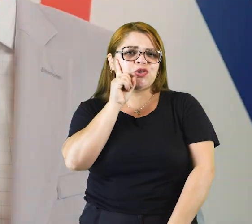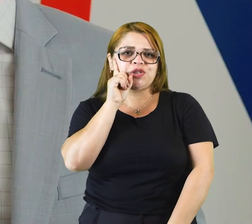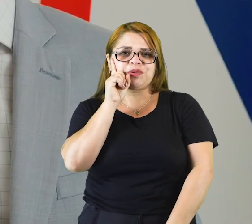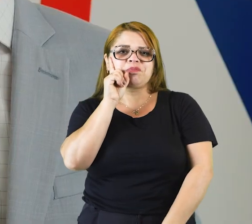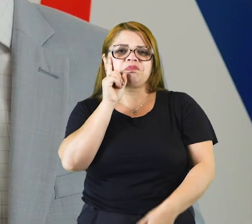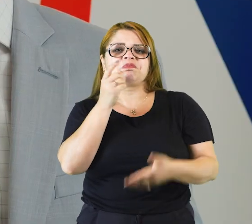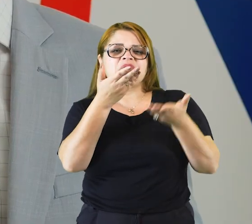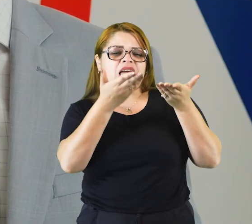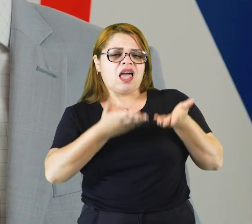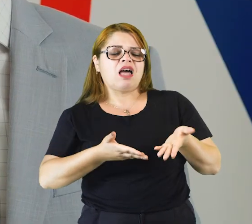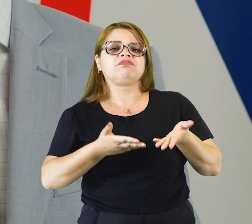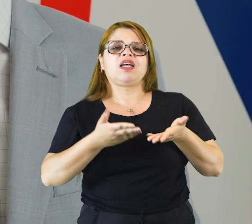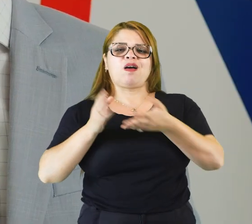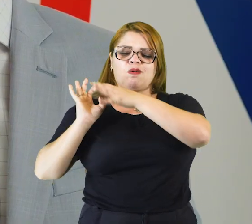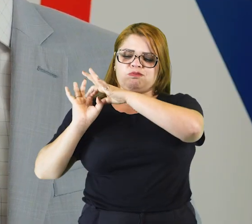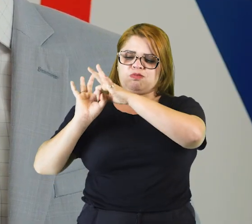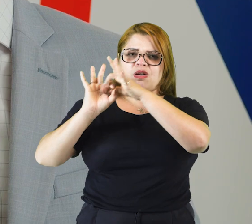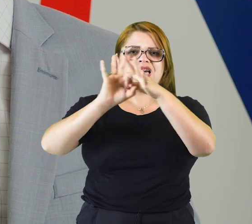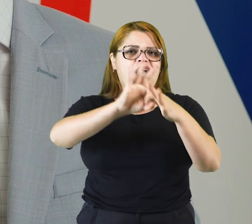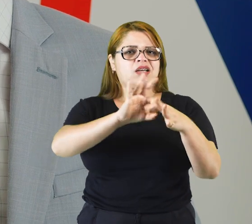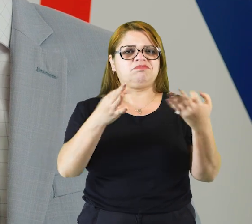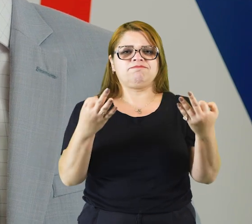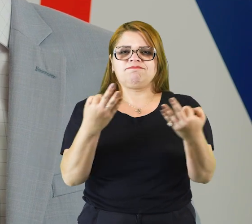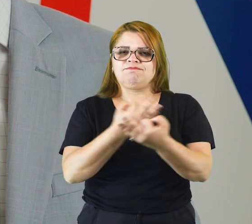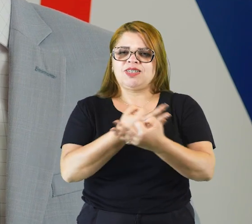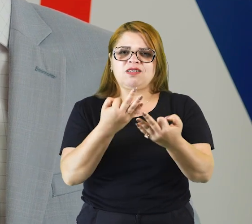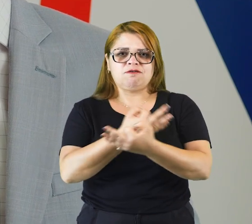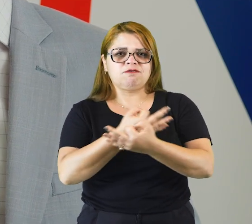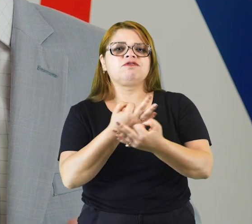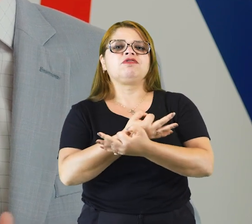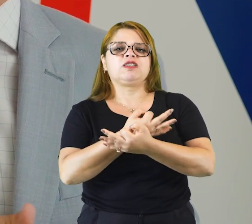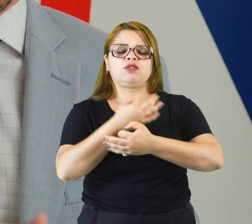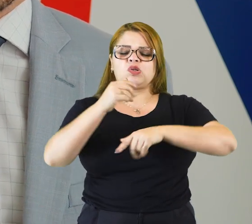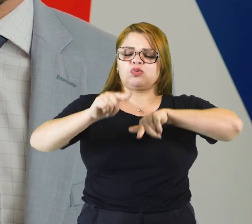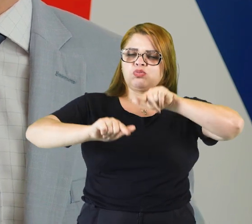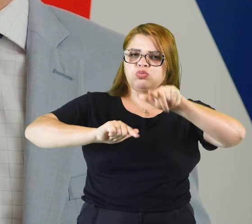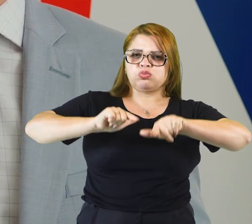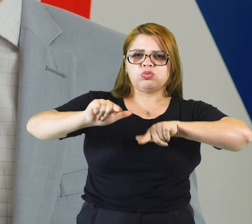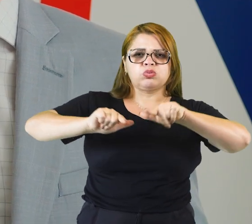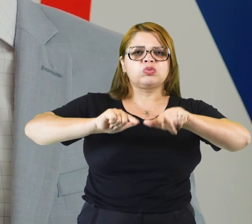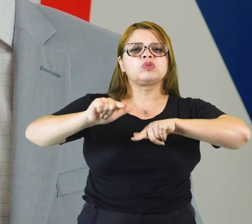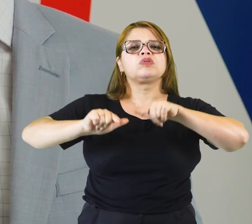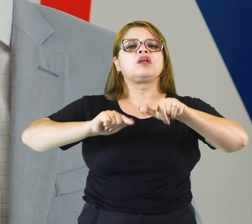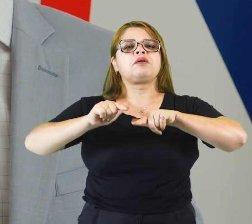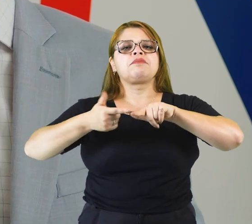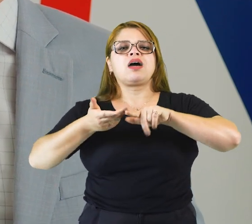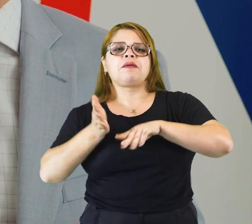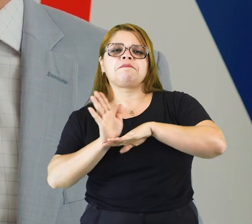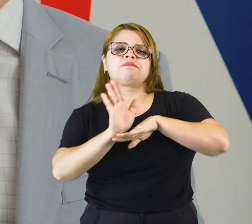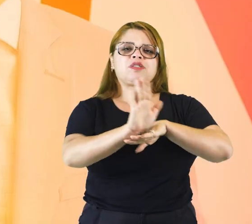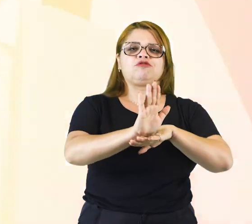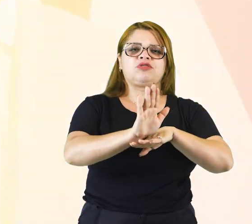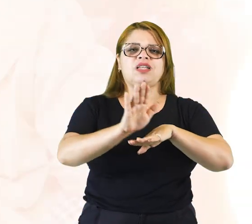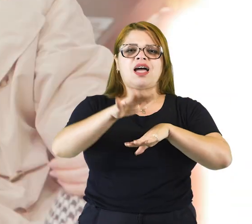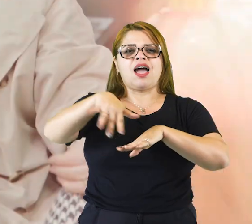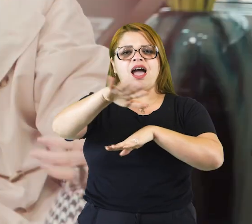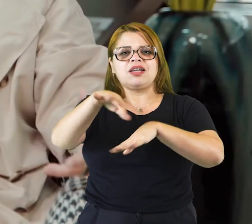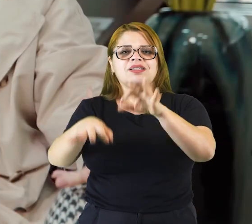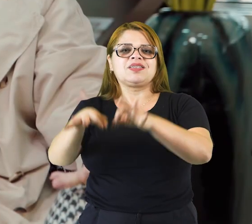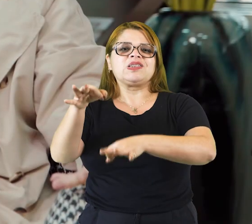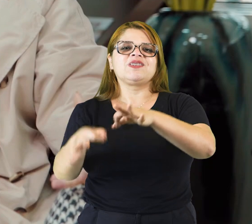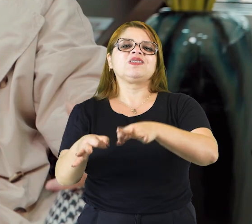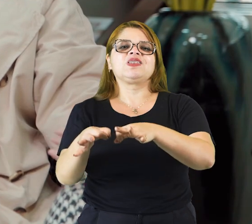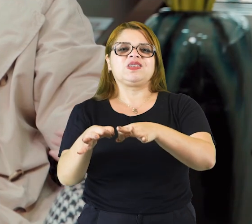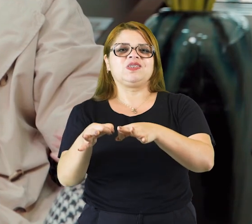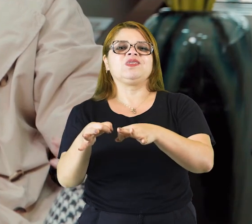A desembargadora tem um legado fantástico de muito trabalho em prol da magistratura acreana. Ela está